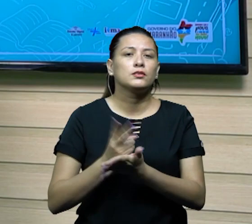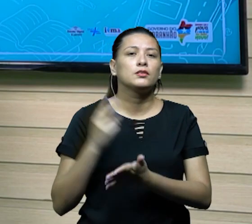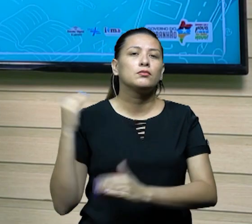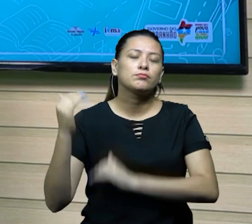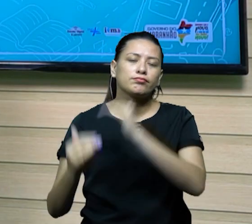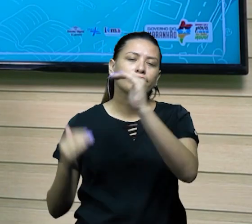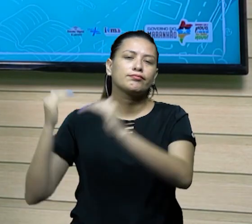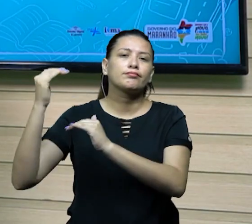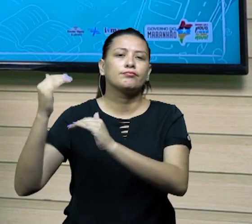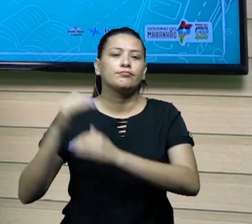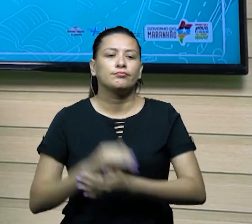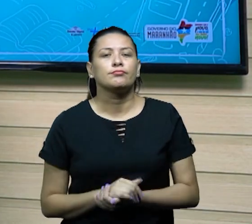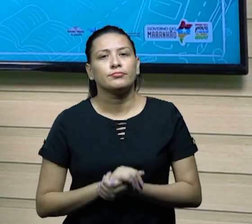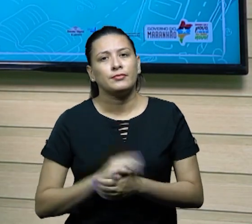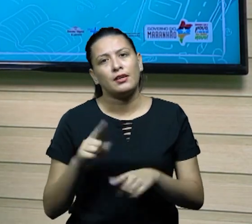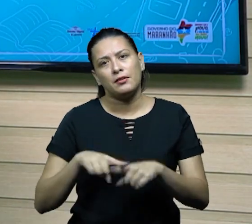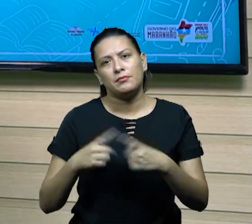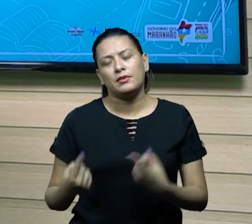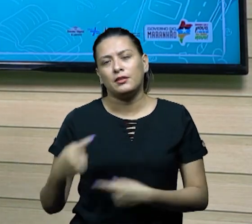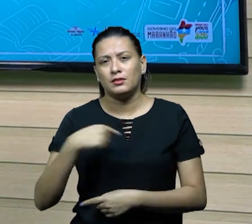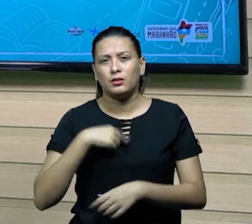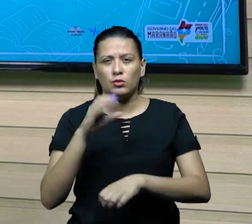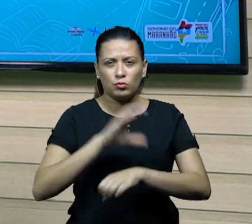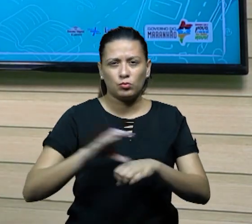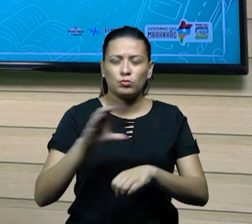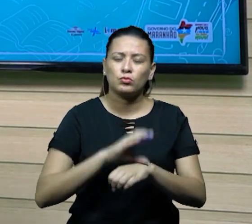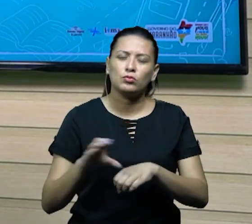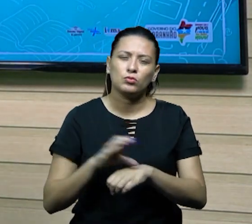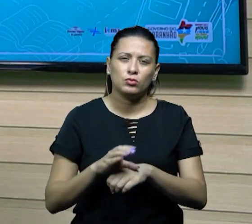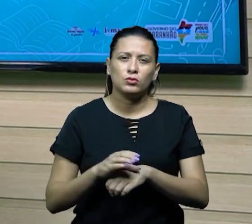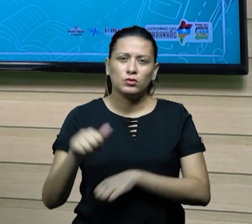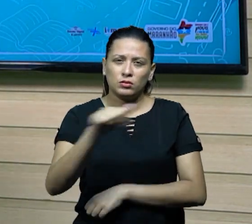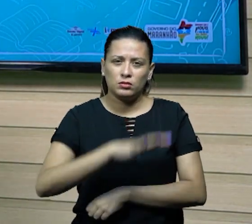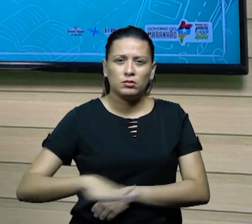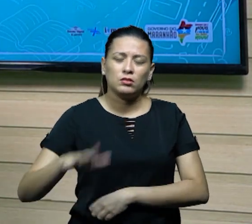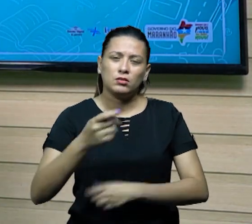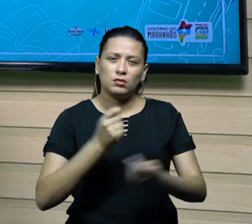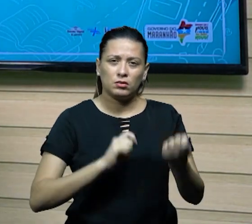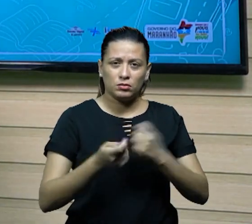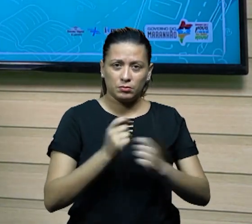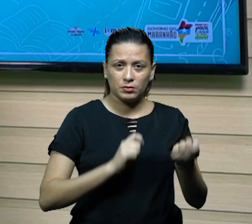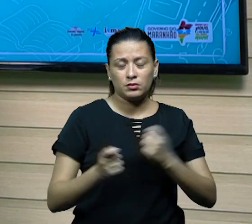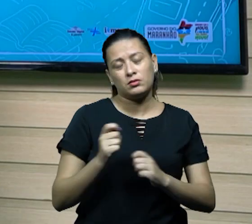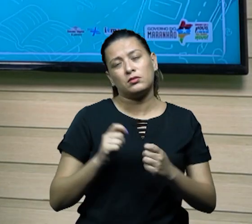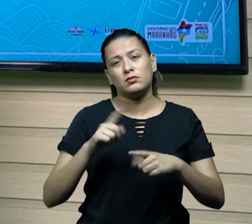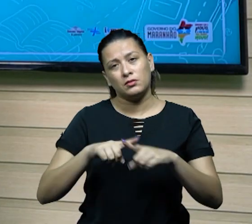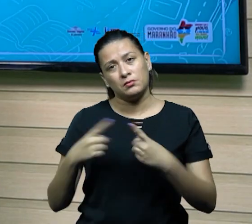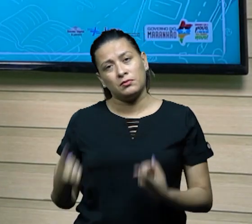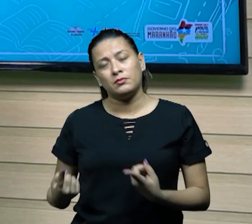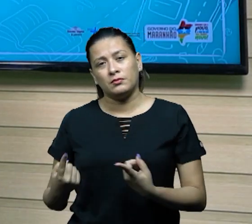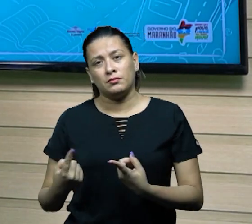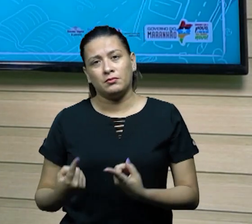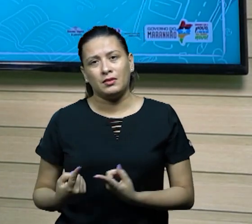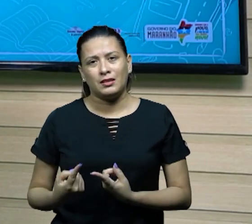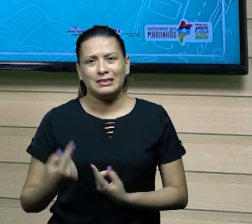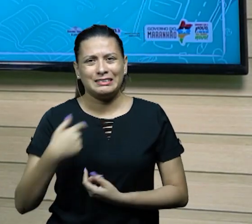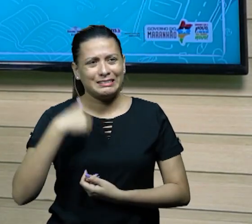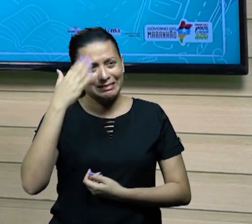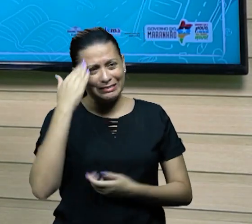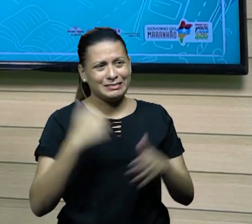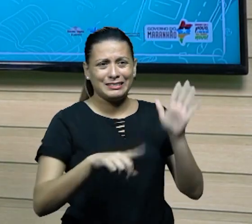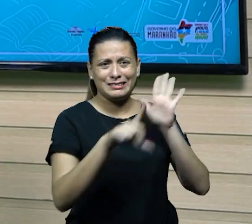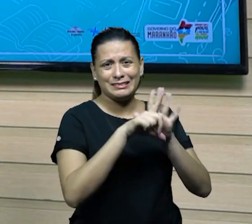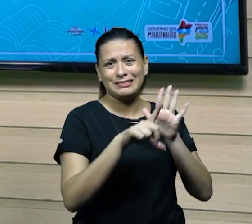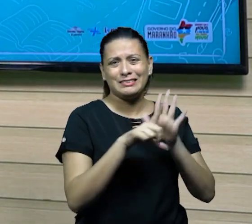Ah, professor, eu fiz um excelente curso na área administrativa, mas eu vejo que eu não tenho muito conhecimento sobre leis. Faz um curso de reforma